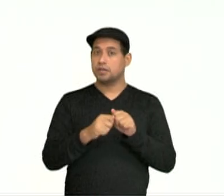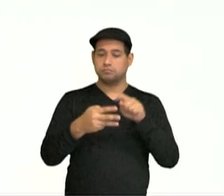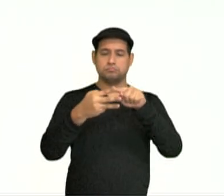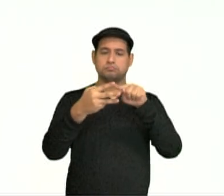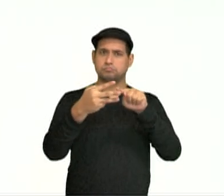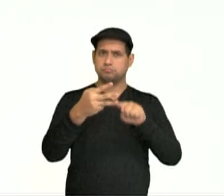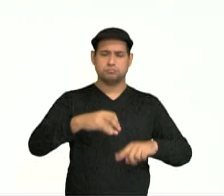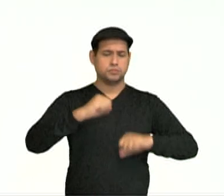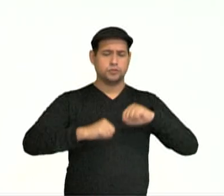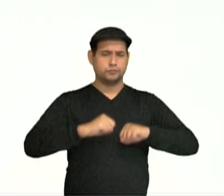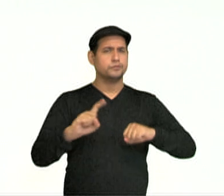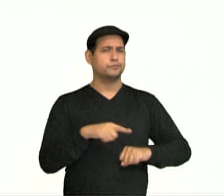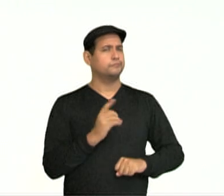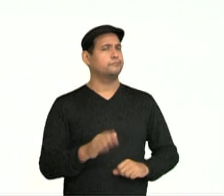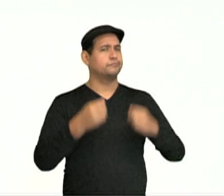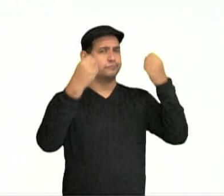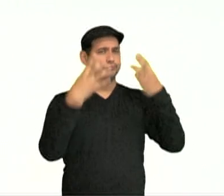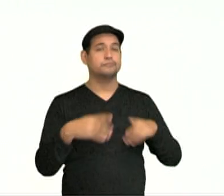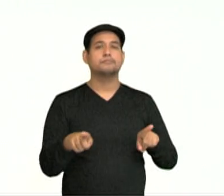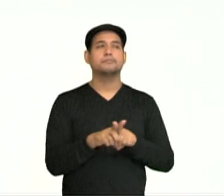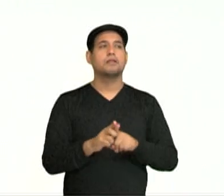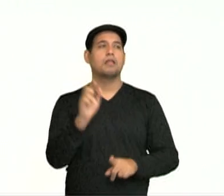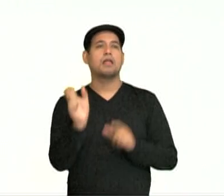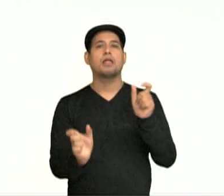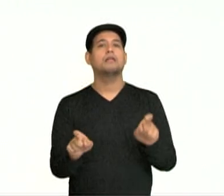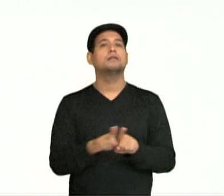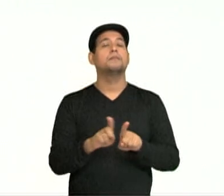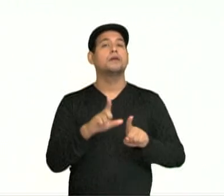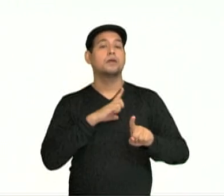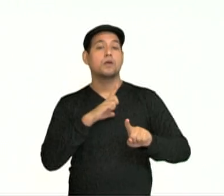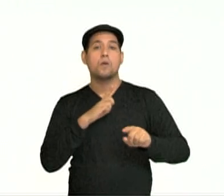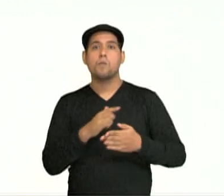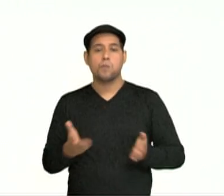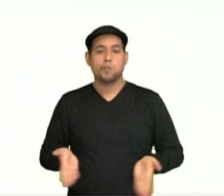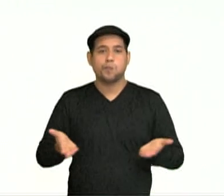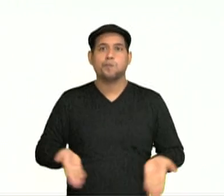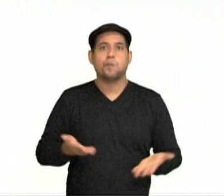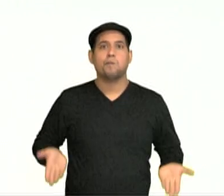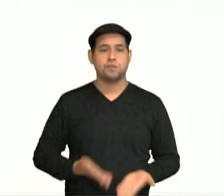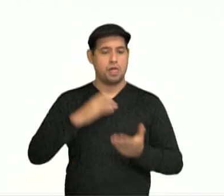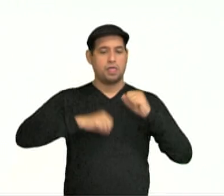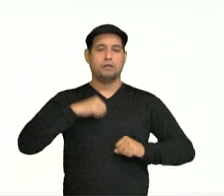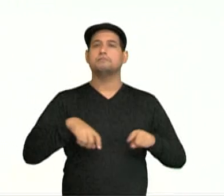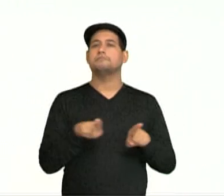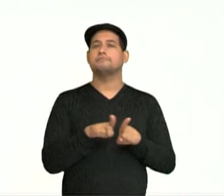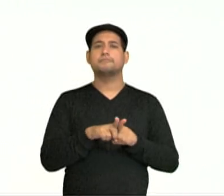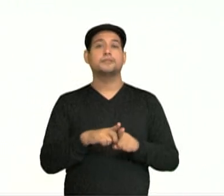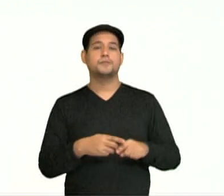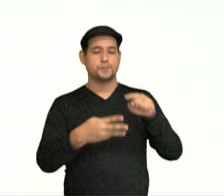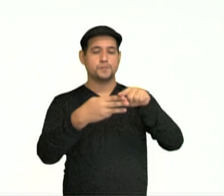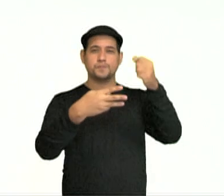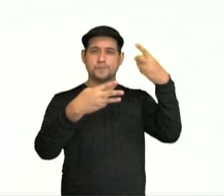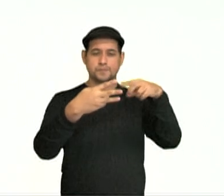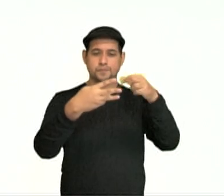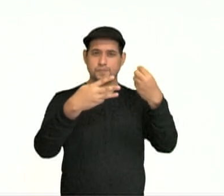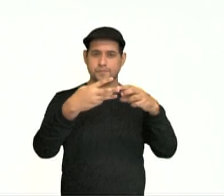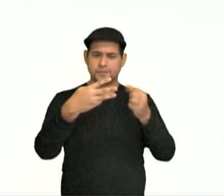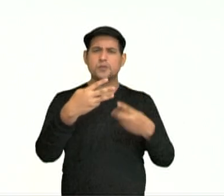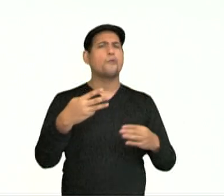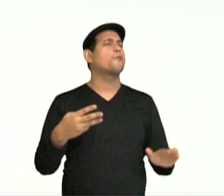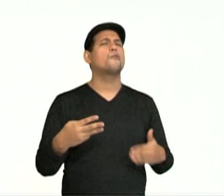tipos de indústrias que nós falamos, e entre as características que impulsionaram a industrialização, cite algumas ou cite